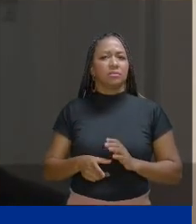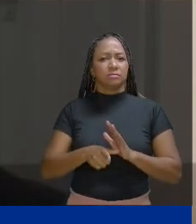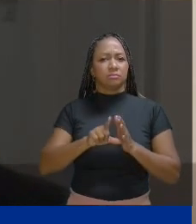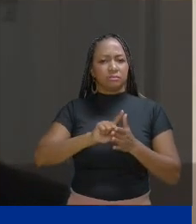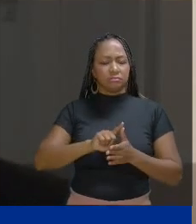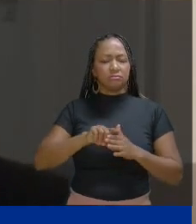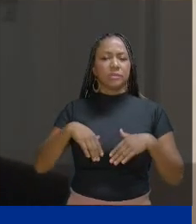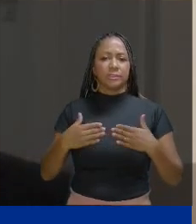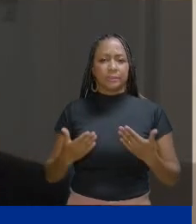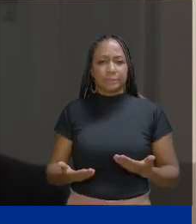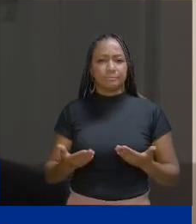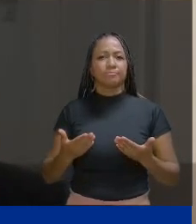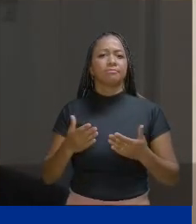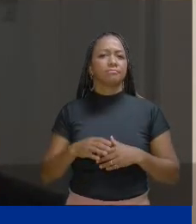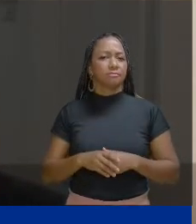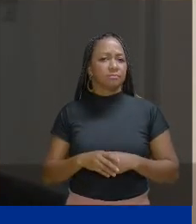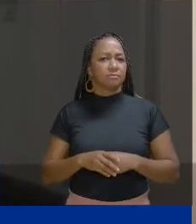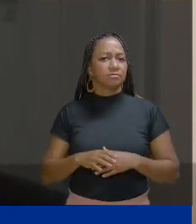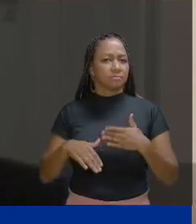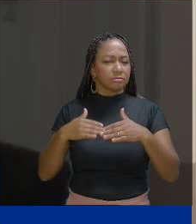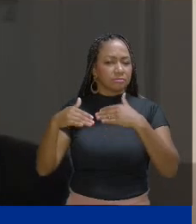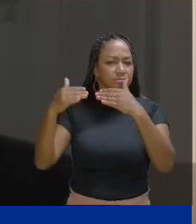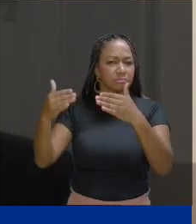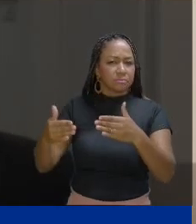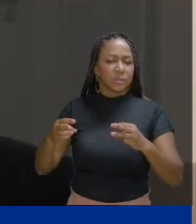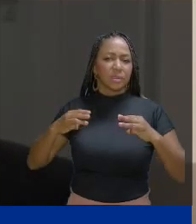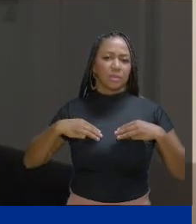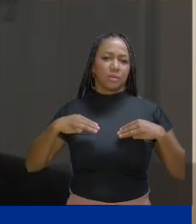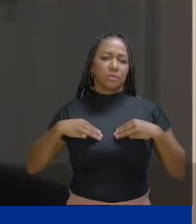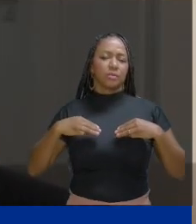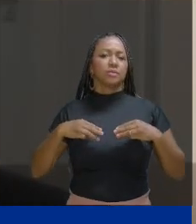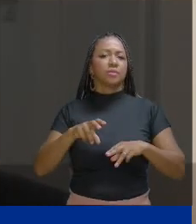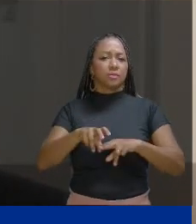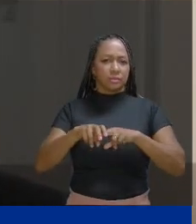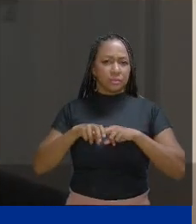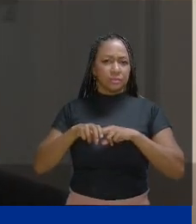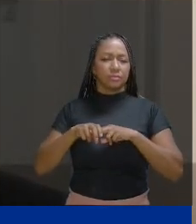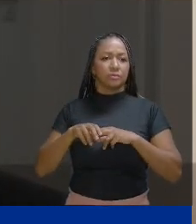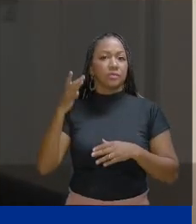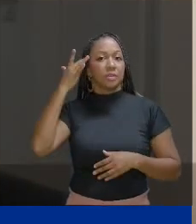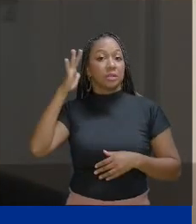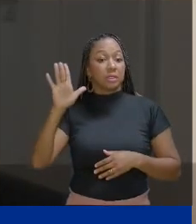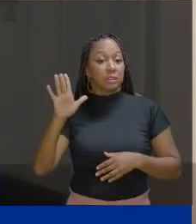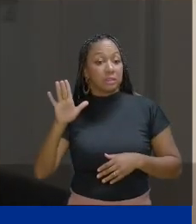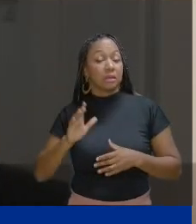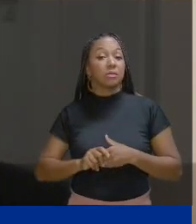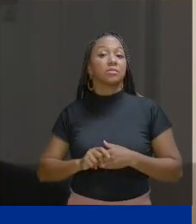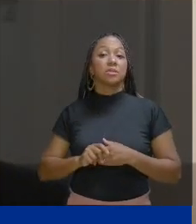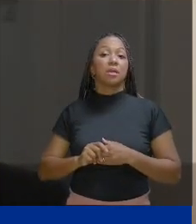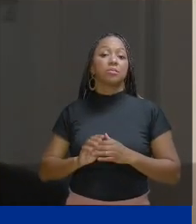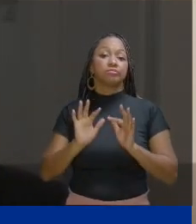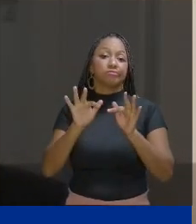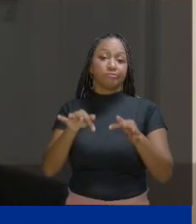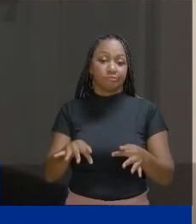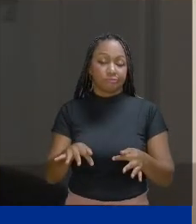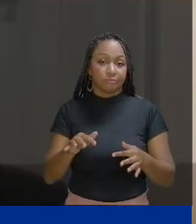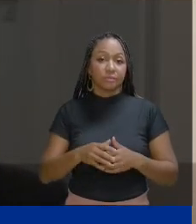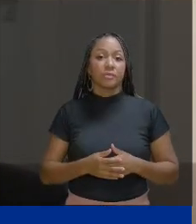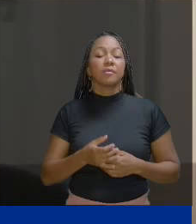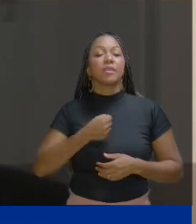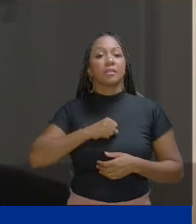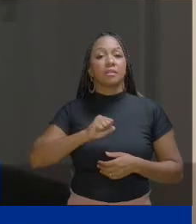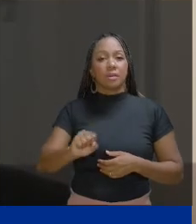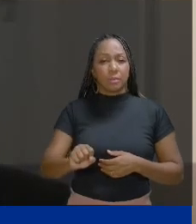preliminar, então foi obstado de avançar sobre o mérito, que, portanto, a gente não sabe qual seria a conclusão a esse respeito. Defendem